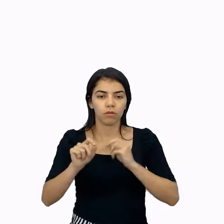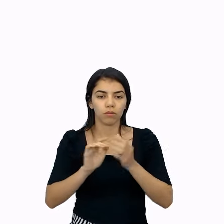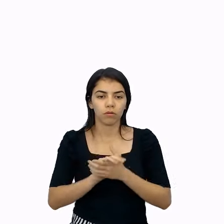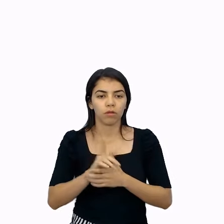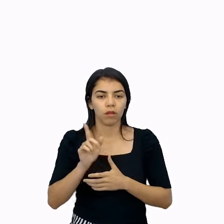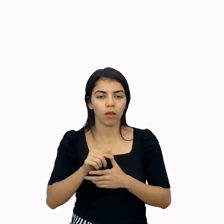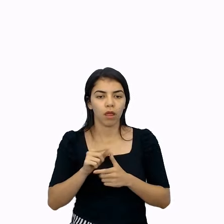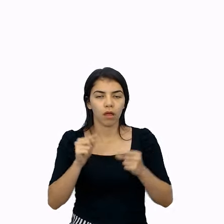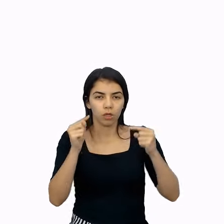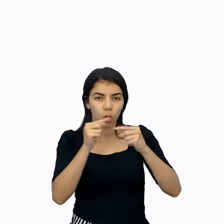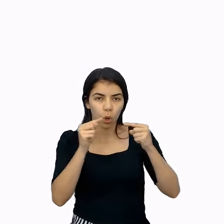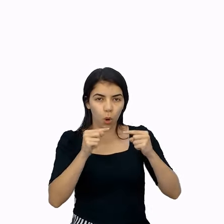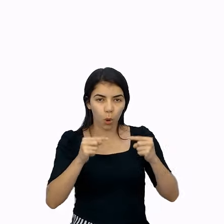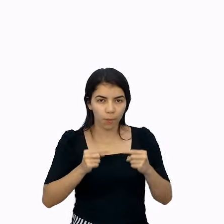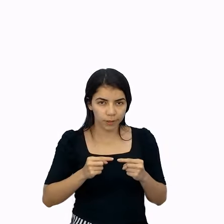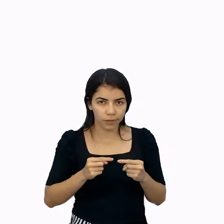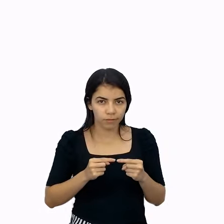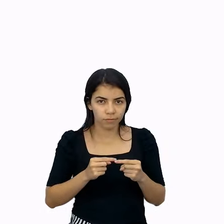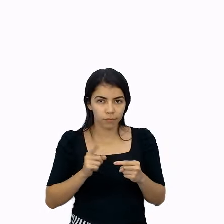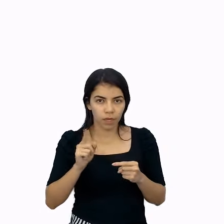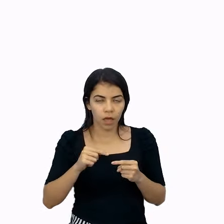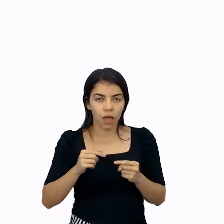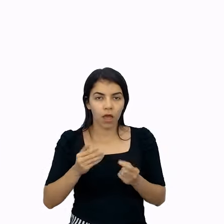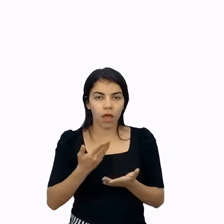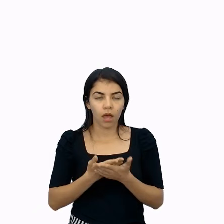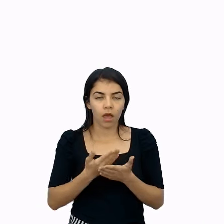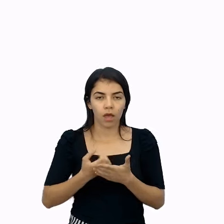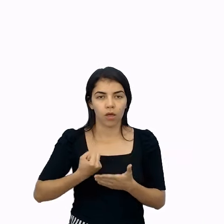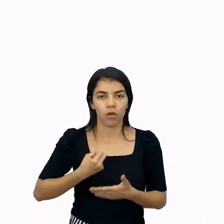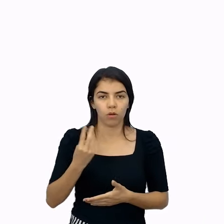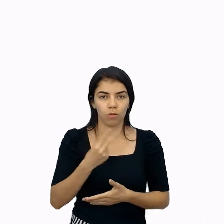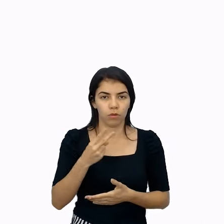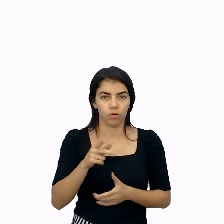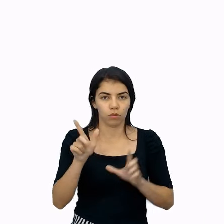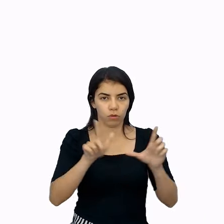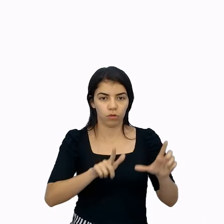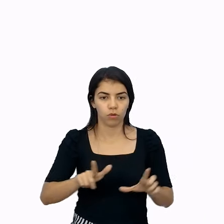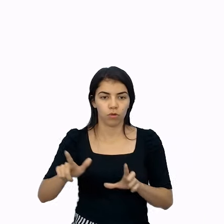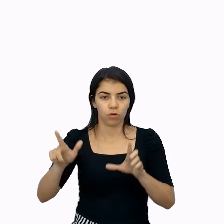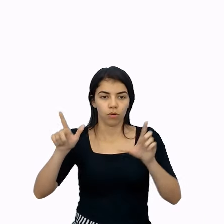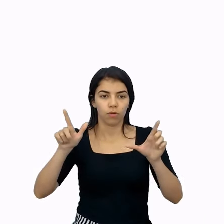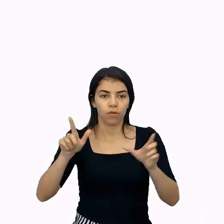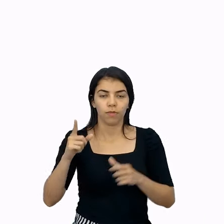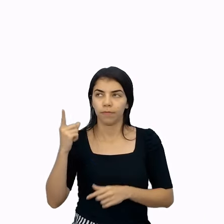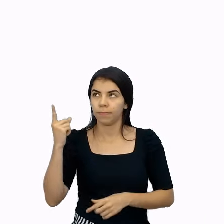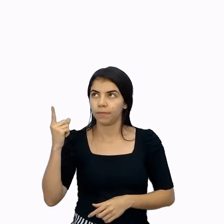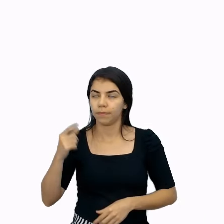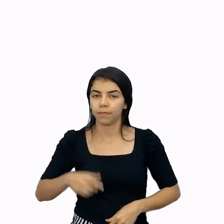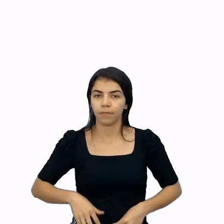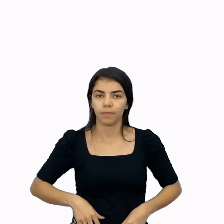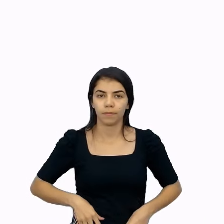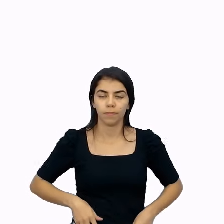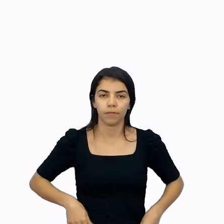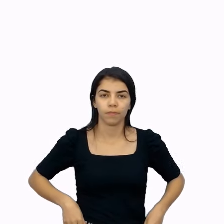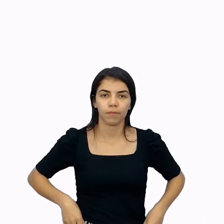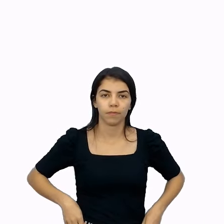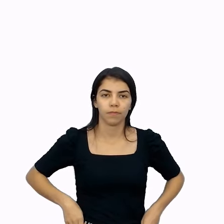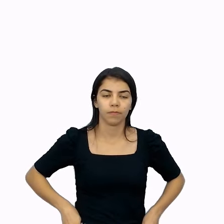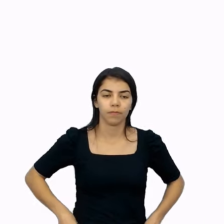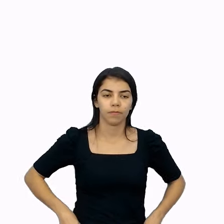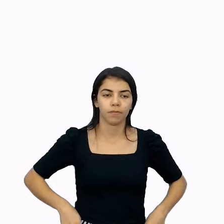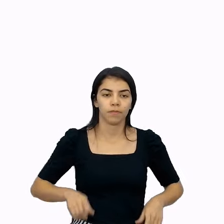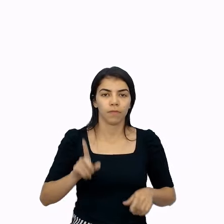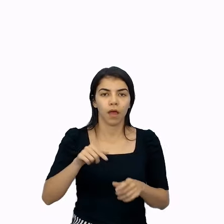Ligando os Pontos, a análise da aula 2, tá? Podemos passar aqui para a próxima. Esta aula 2 tem